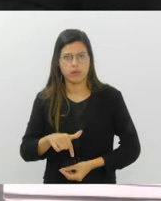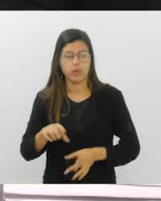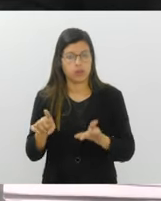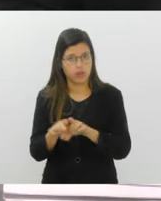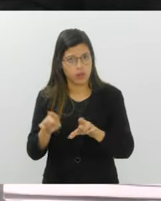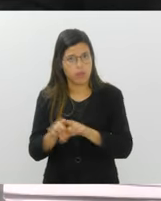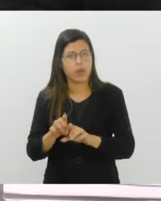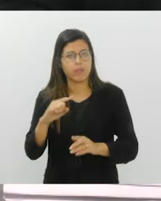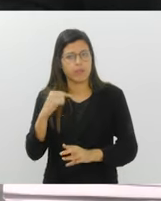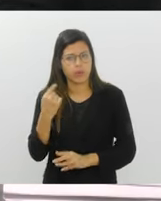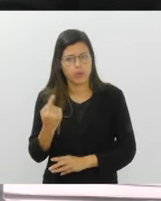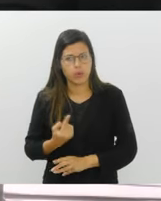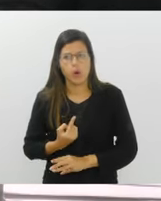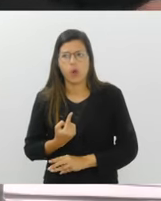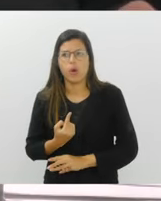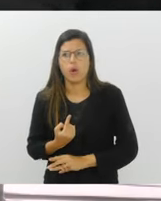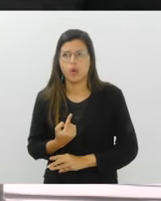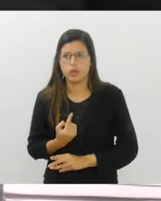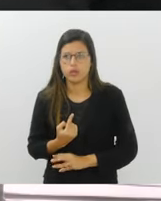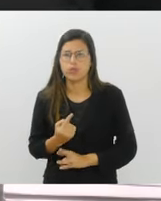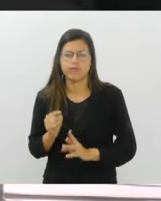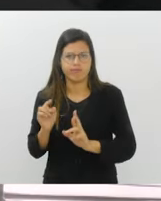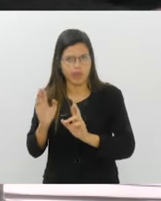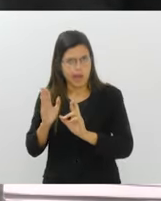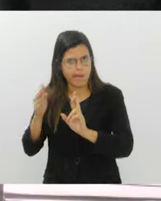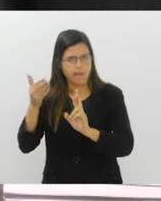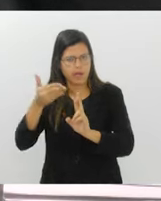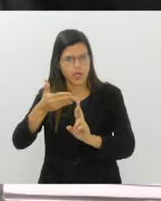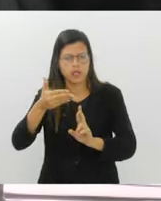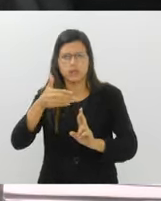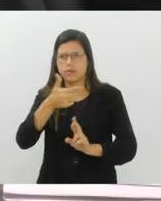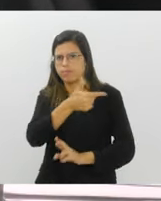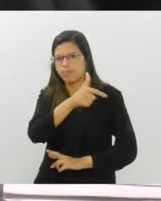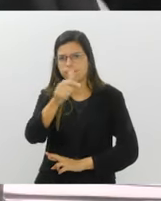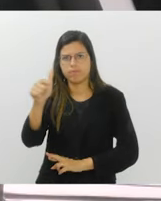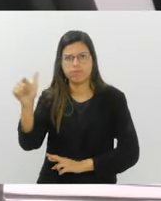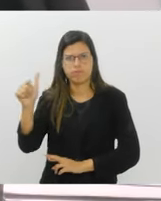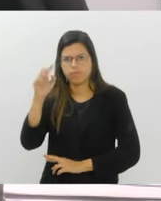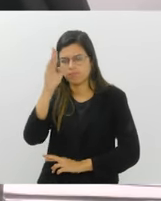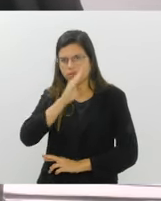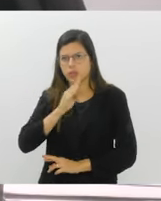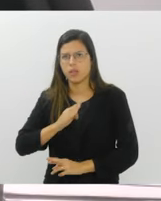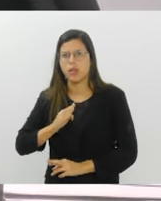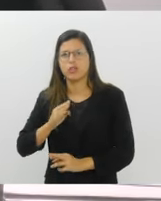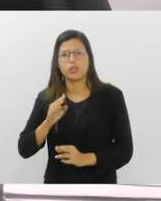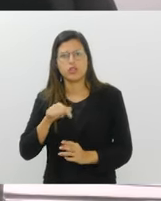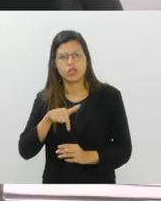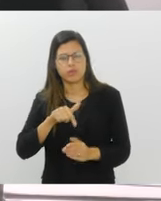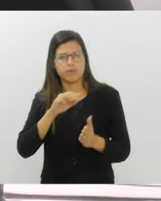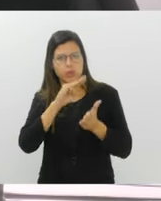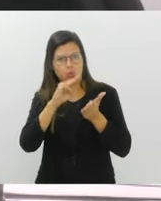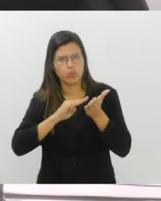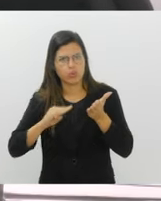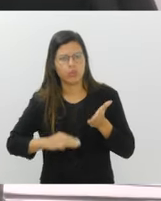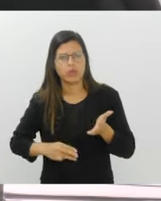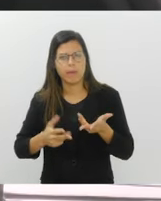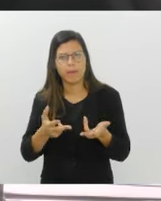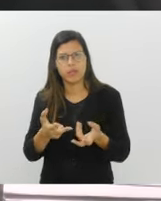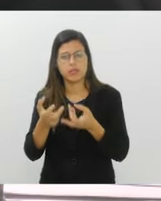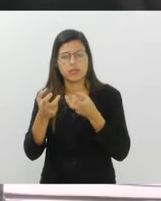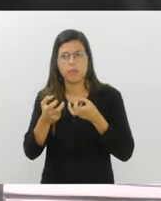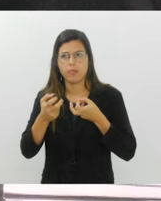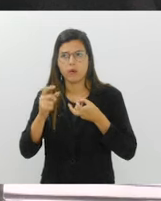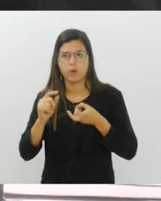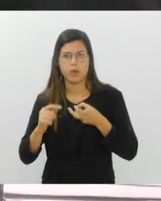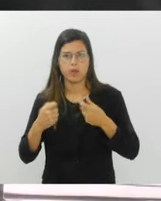de forma pioneira, isso serviu de referência para outras no Brasil, a gente identificou a metodologia para perceber que, já que